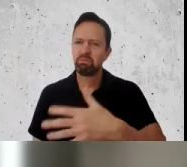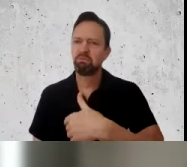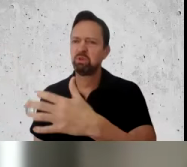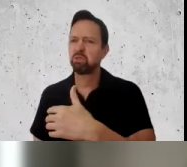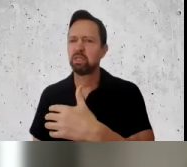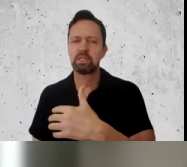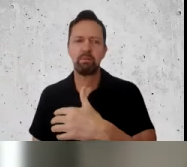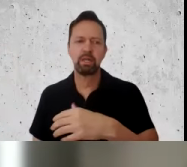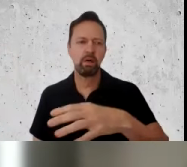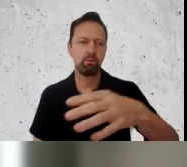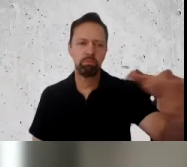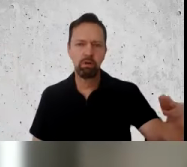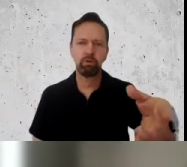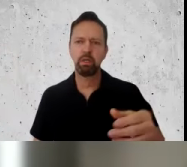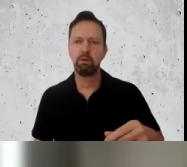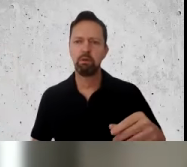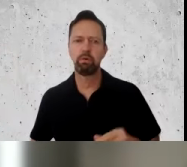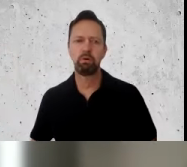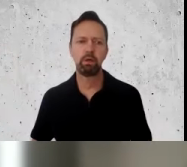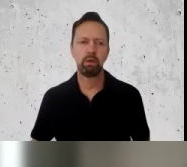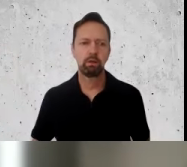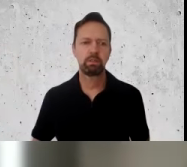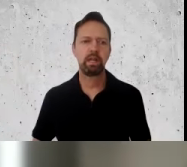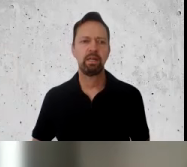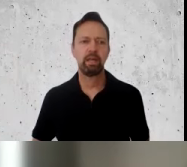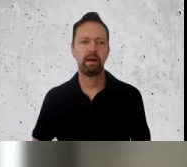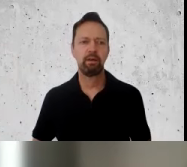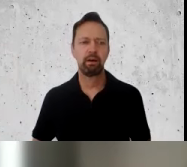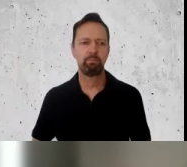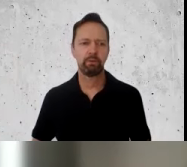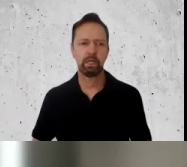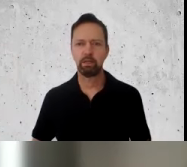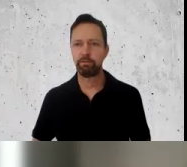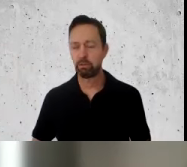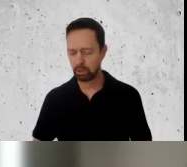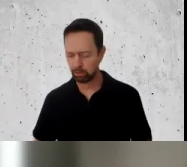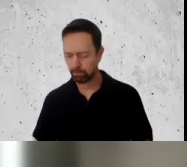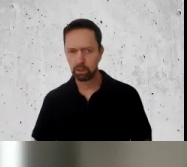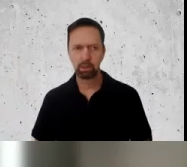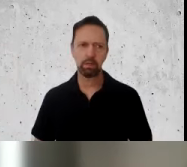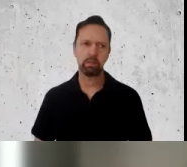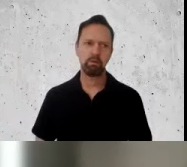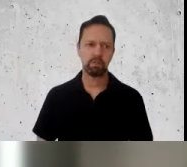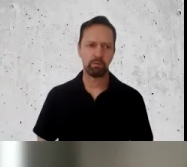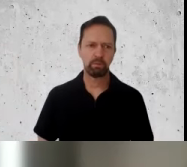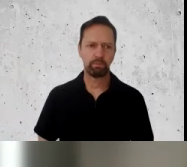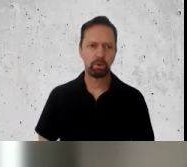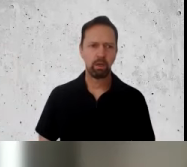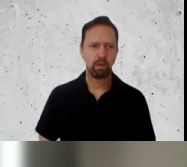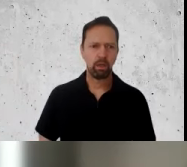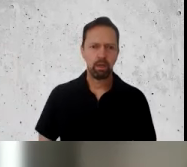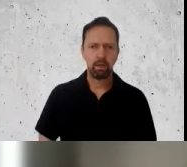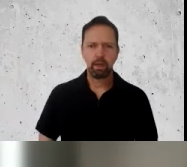Então, se o custo de transação é mais alto, eu vou estender a fronteira da firma aqui. Esse seria um